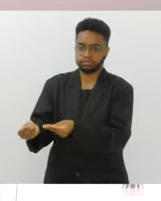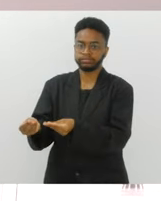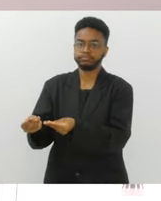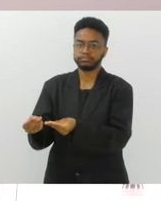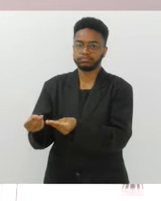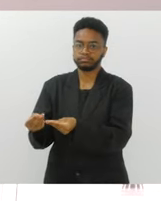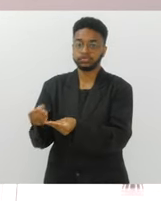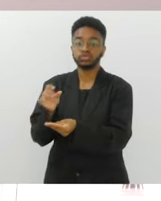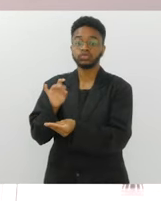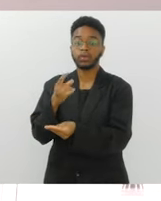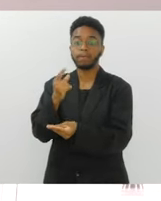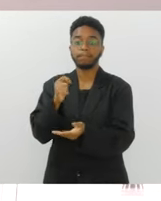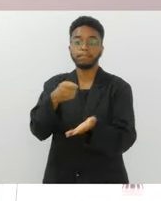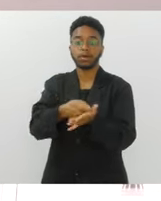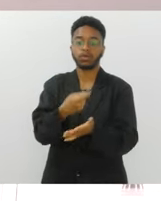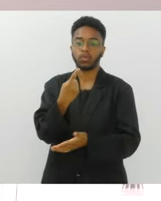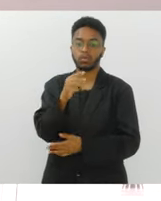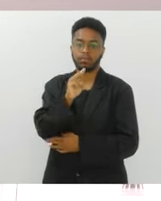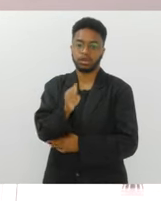pagos apenas 1 milhão.